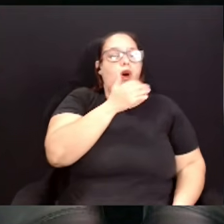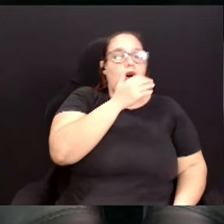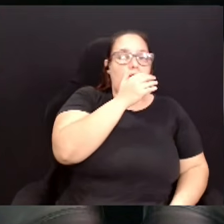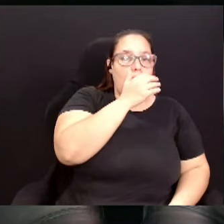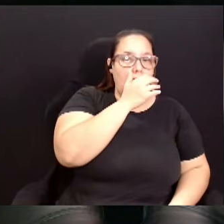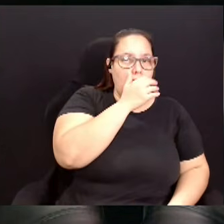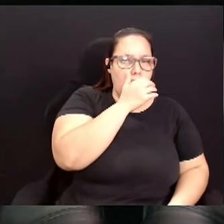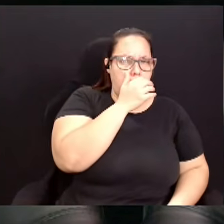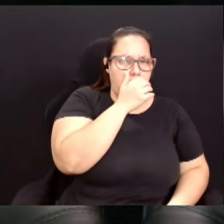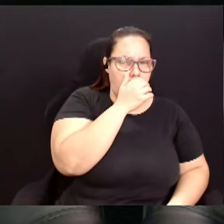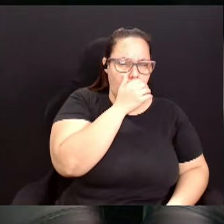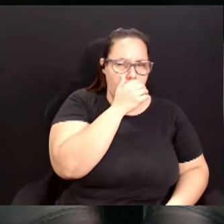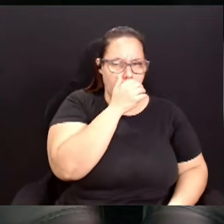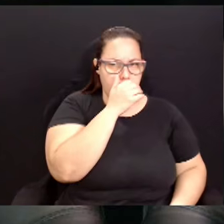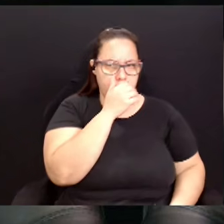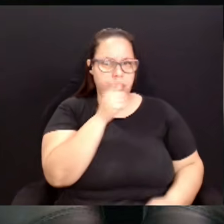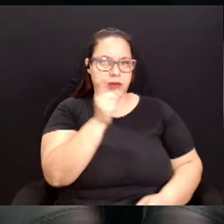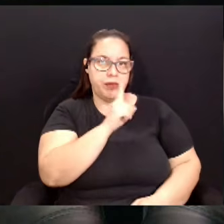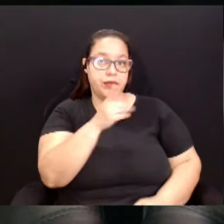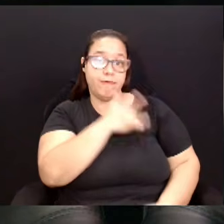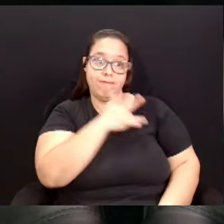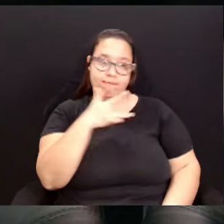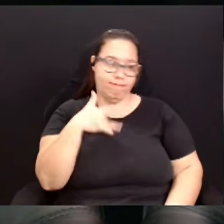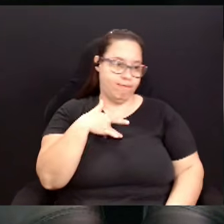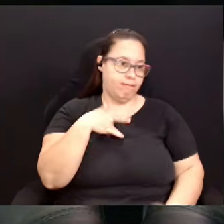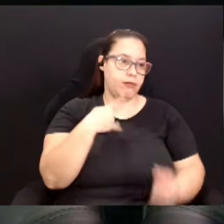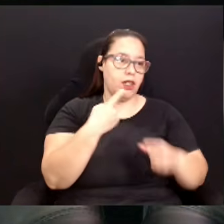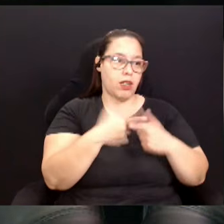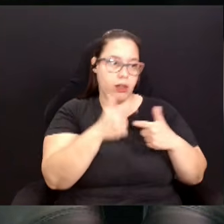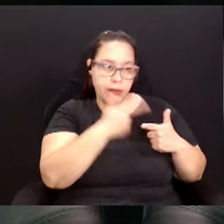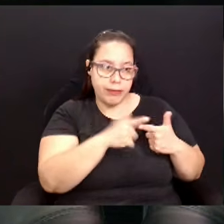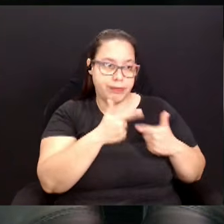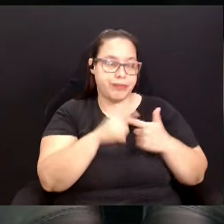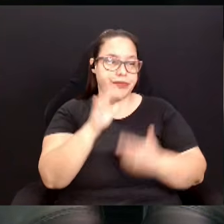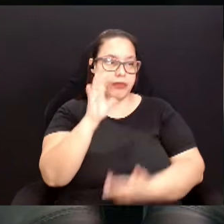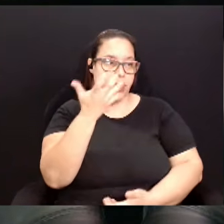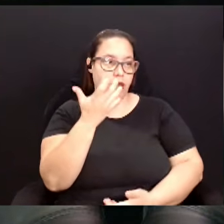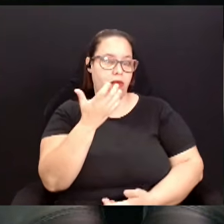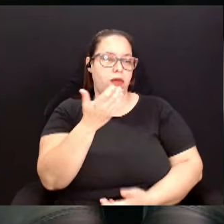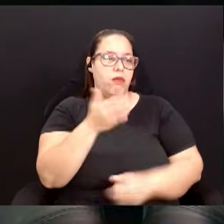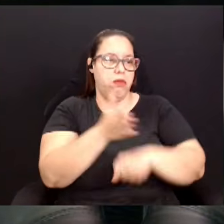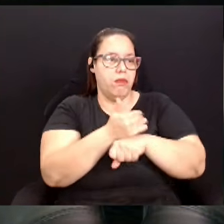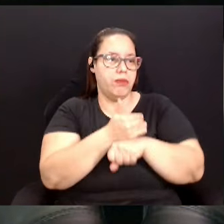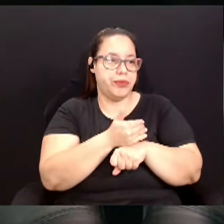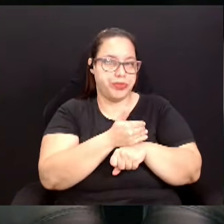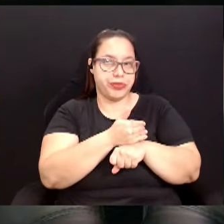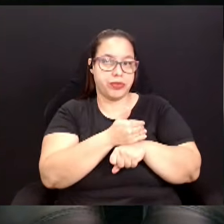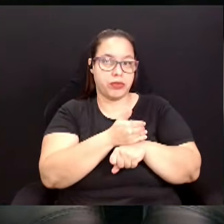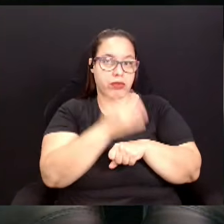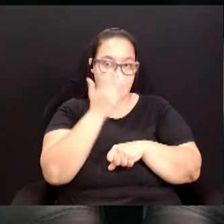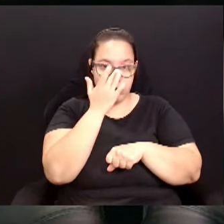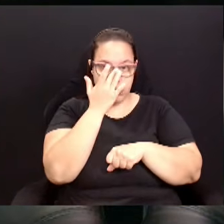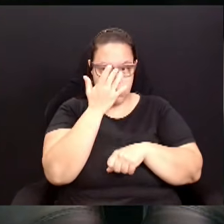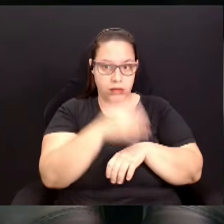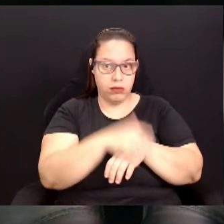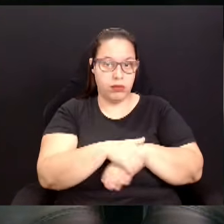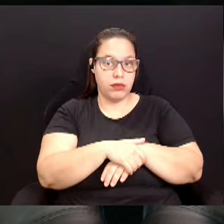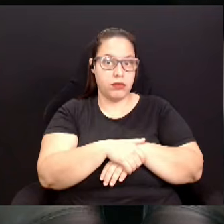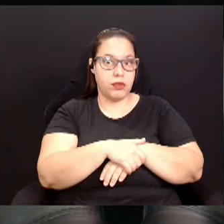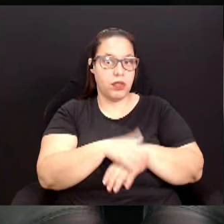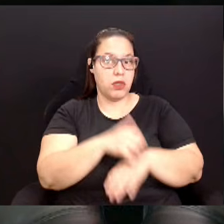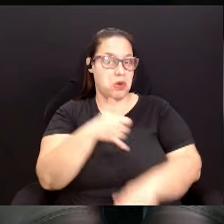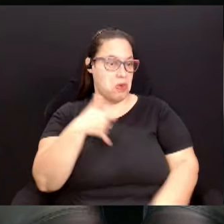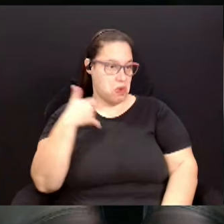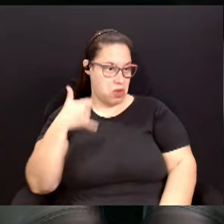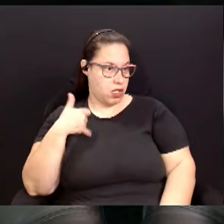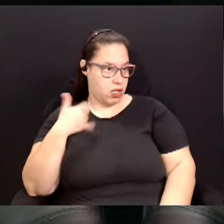saudável. E o problema também que eu vejo é que está acontecendo muito cedo. Então, em que idade você deu o